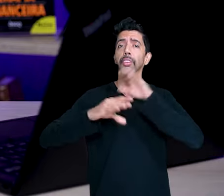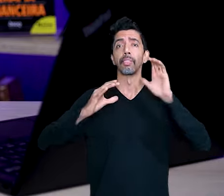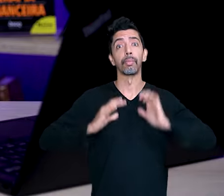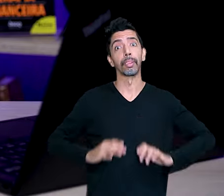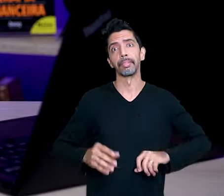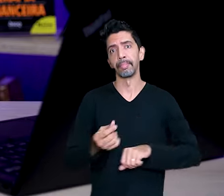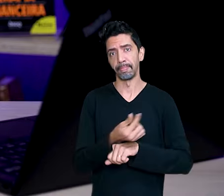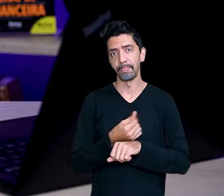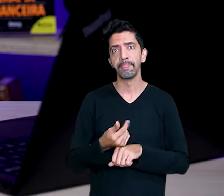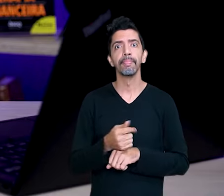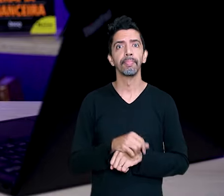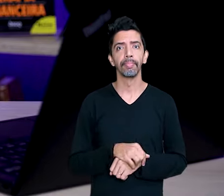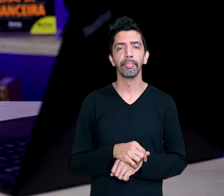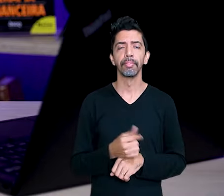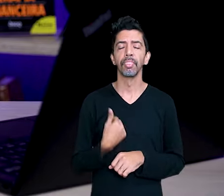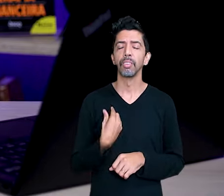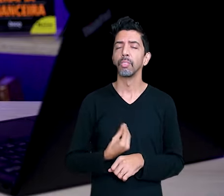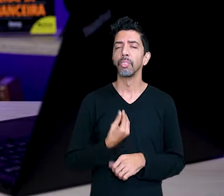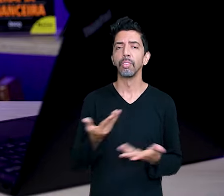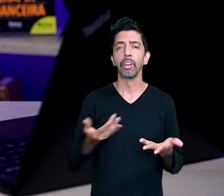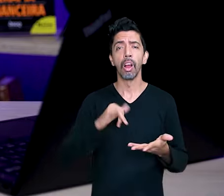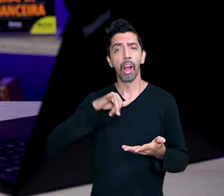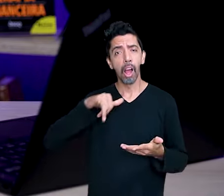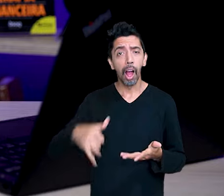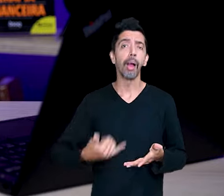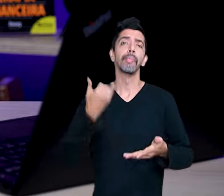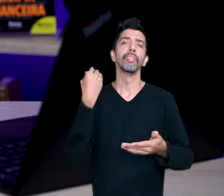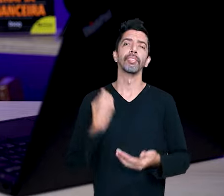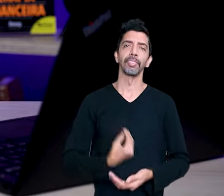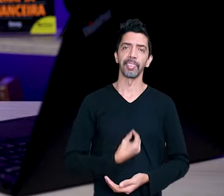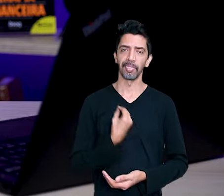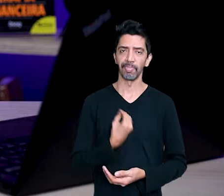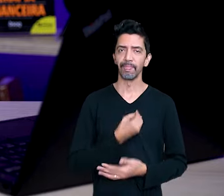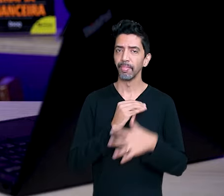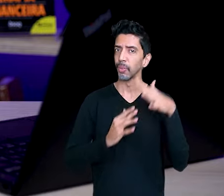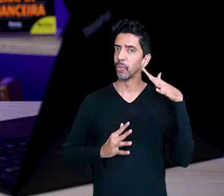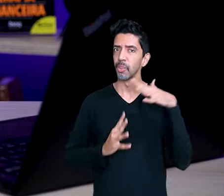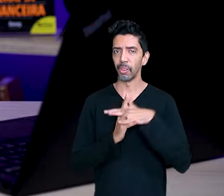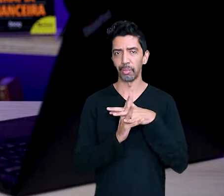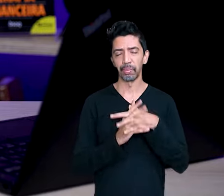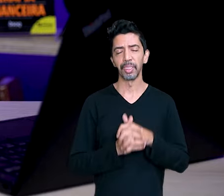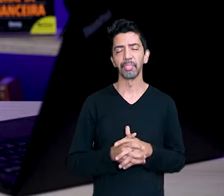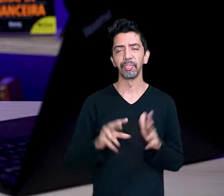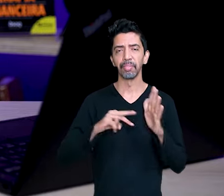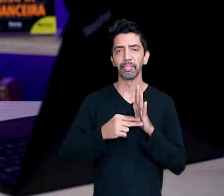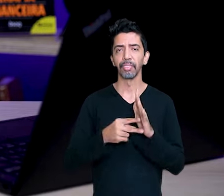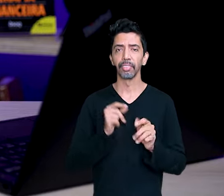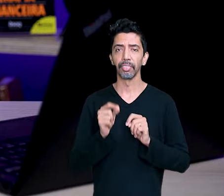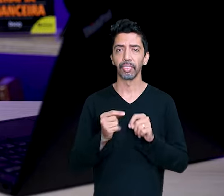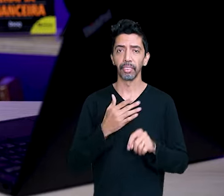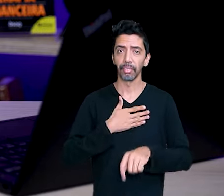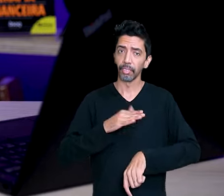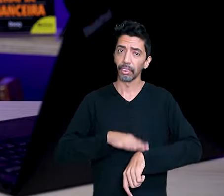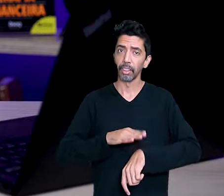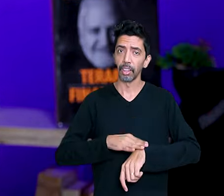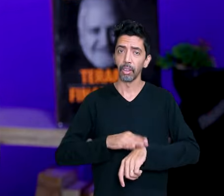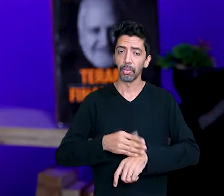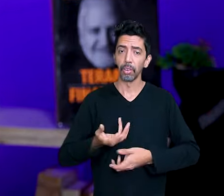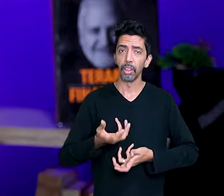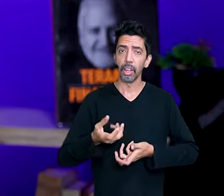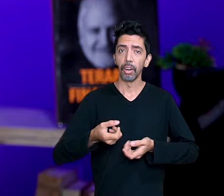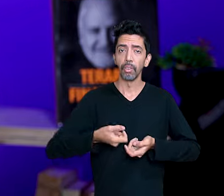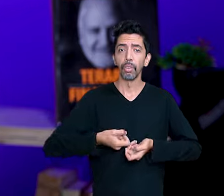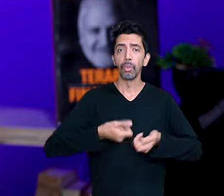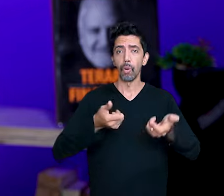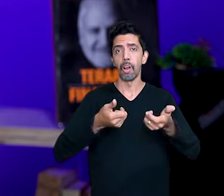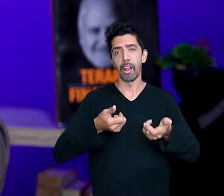estou vivendo o ápice da minha vida. Significa doando meu tempo para construir novas pessoas,